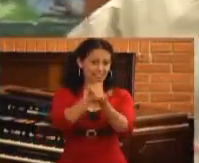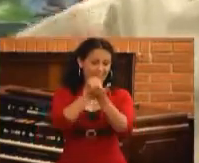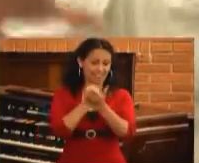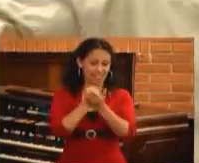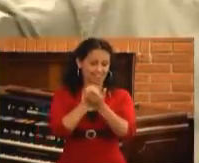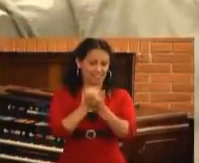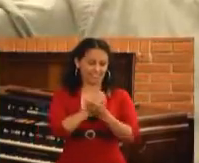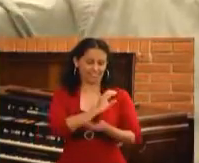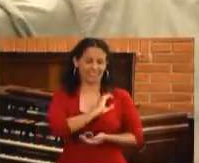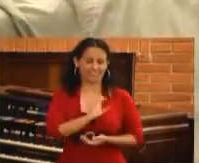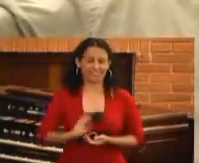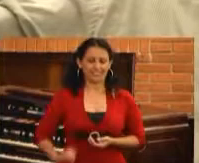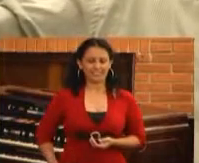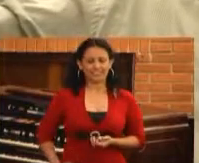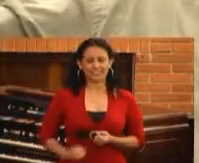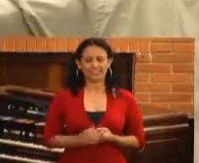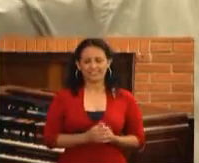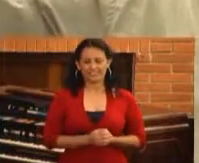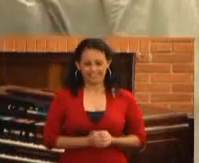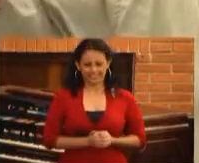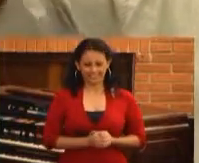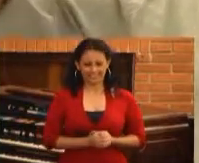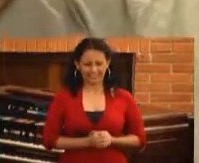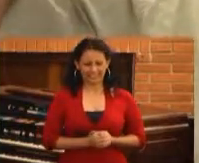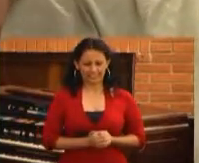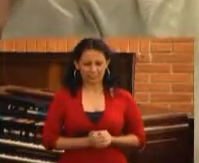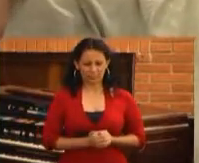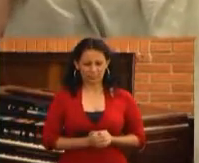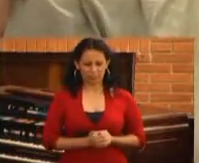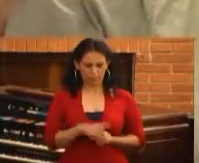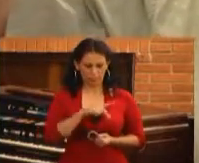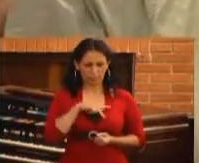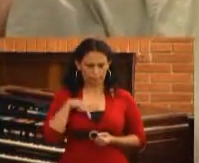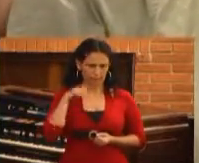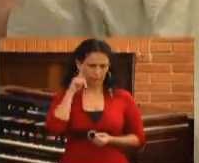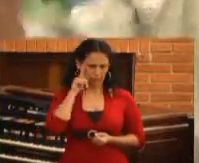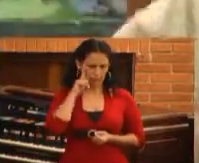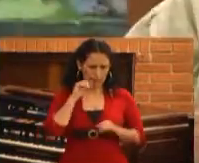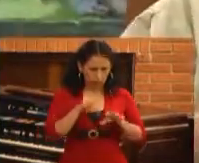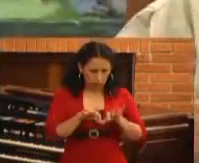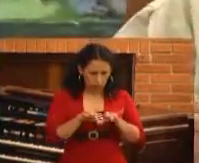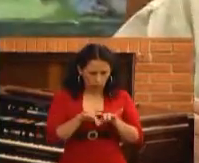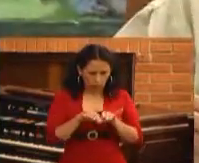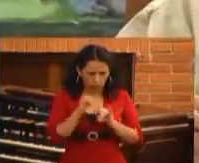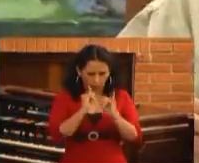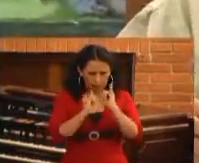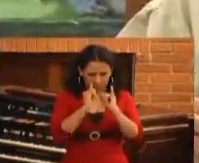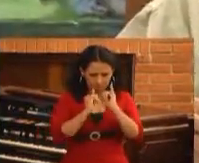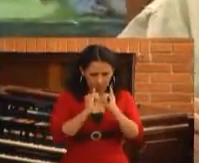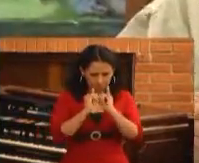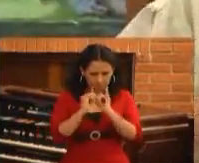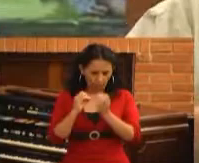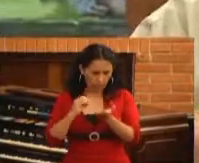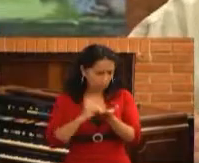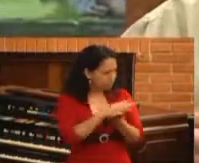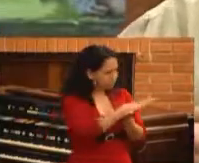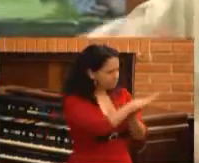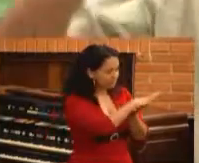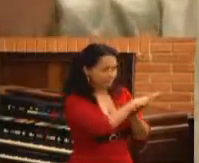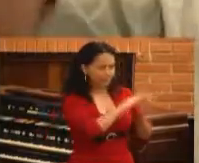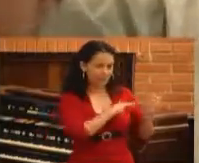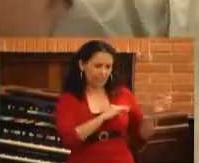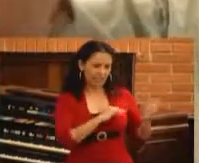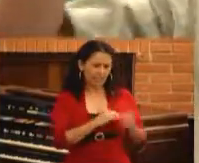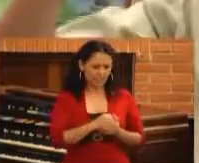Me mandaram um e-mail um dia desses aí que eu fiquei estonteado de ver o tamanho. De repente estava